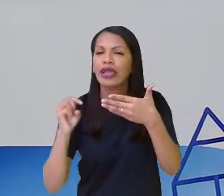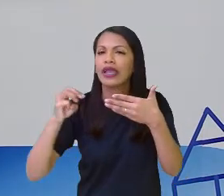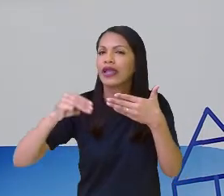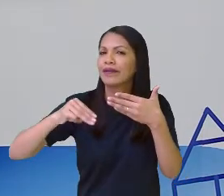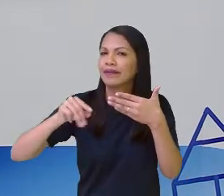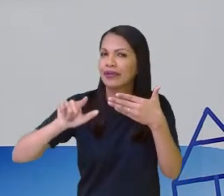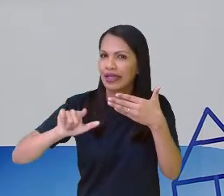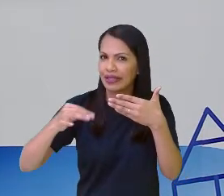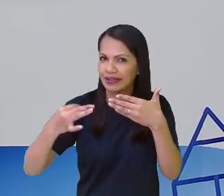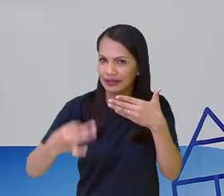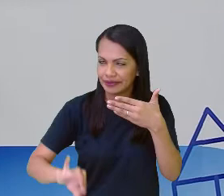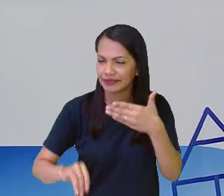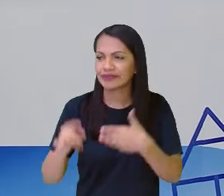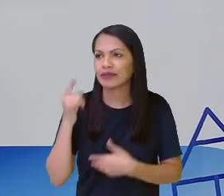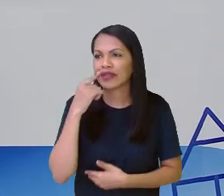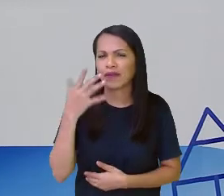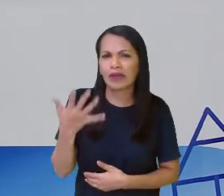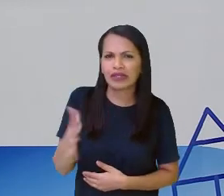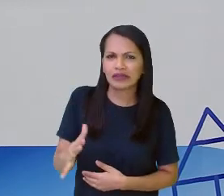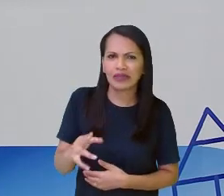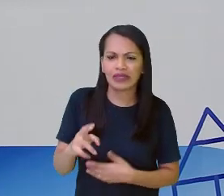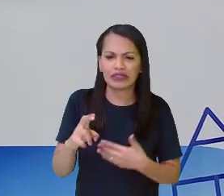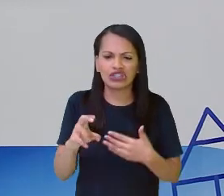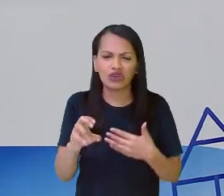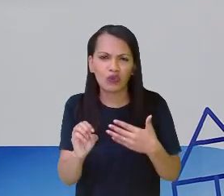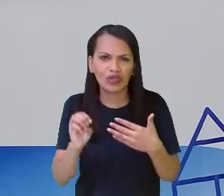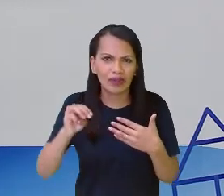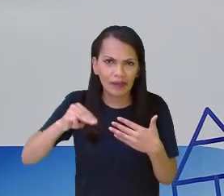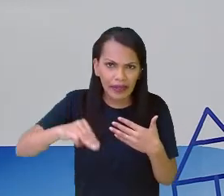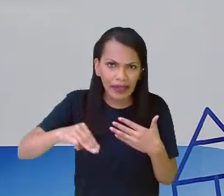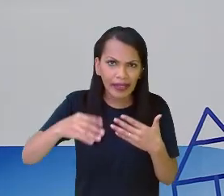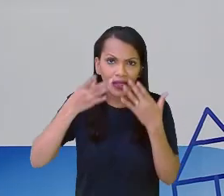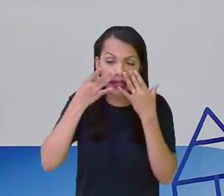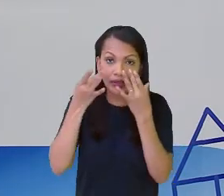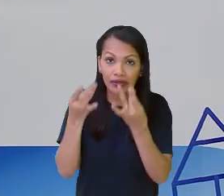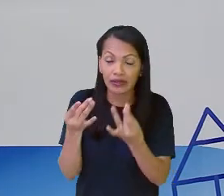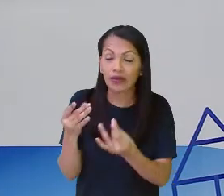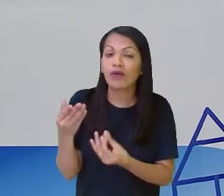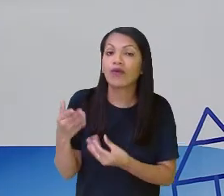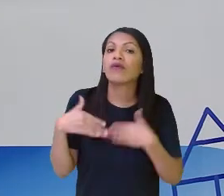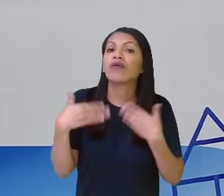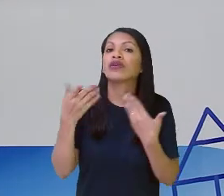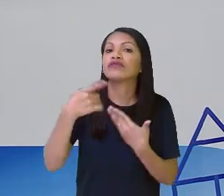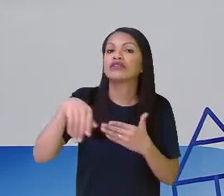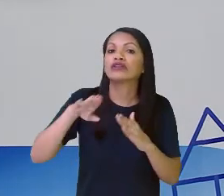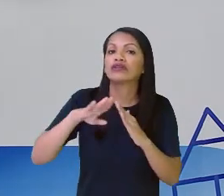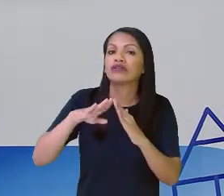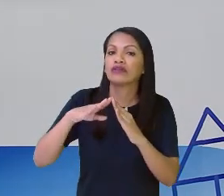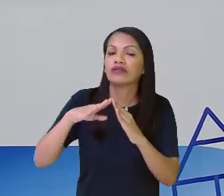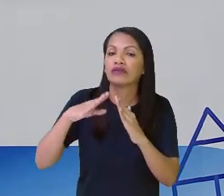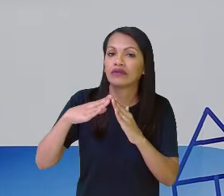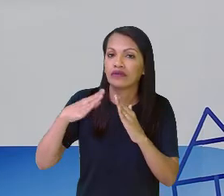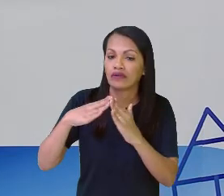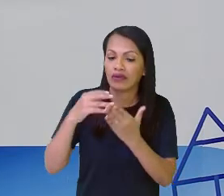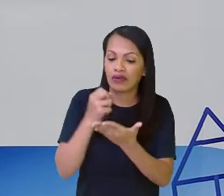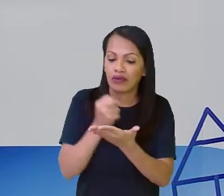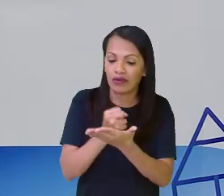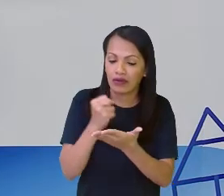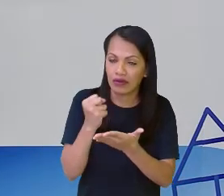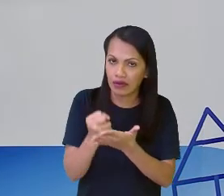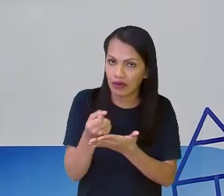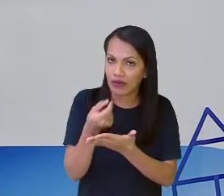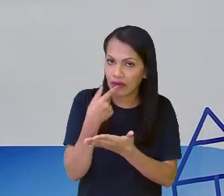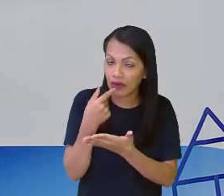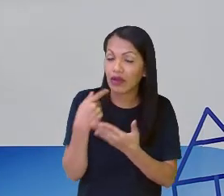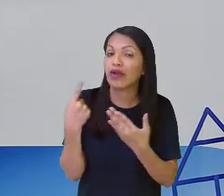pouquinho, né, 50 ml, 100 ml, não é isso? Preste atenção quando for na farmácia. Não quero que ninguém precise, né? Porque a gente